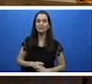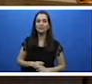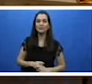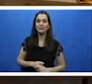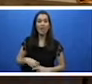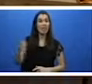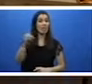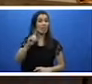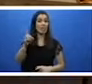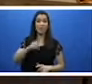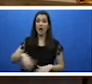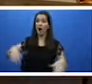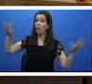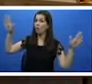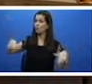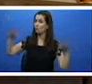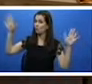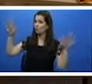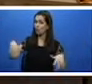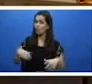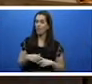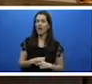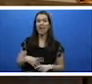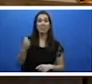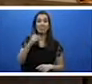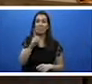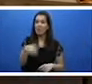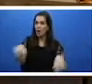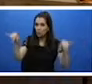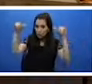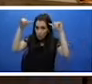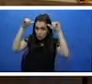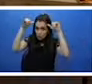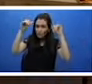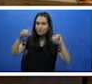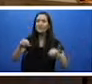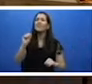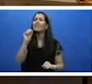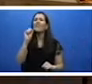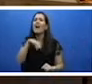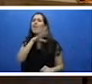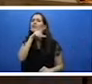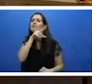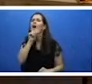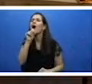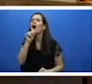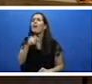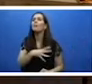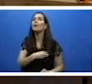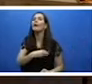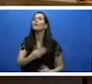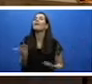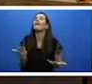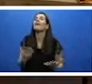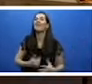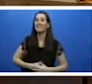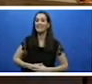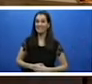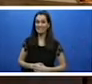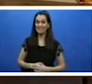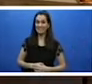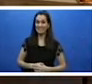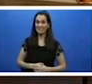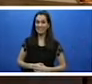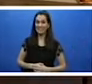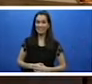voa, não tem chifre. Que animal que você acha que é? Que mamífero é este? Tem